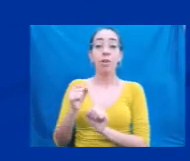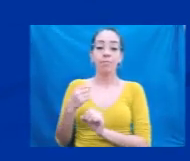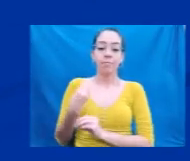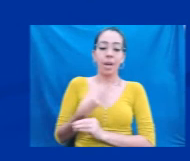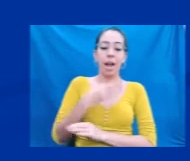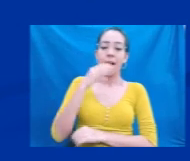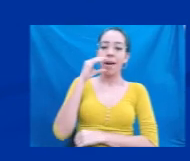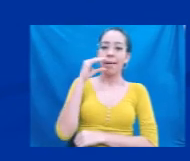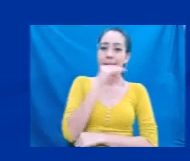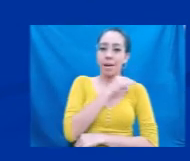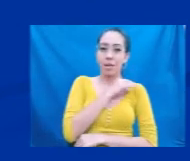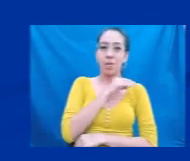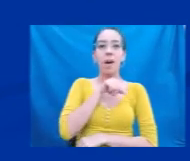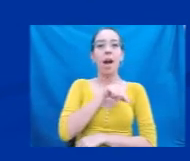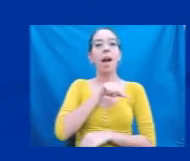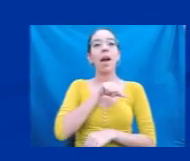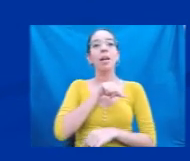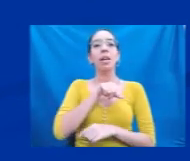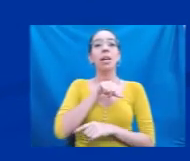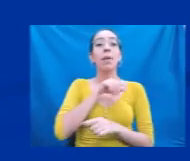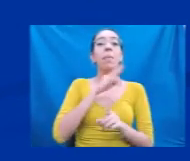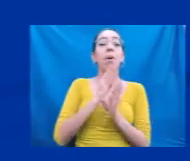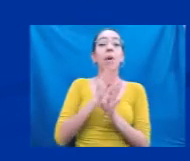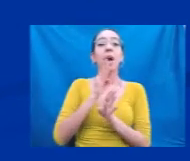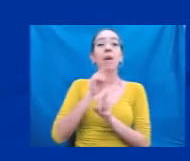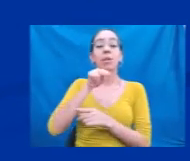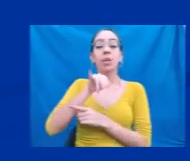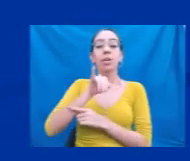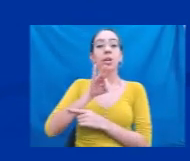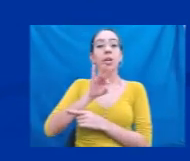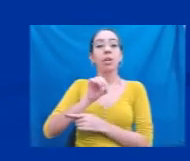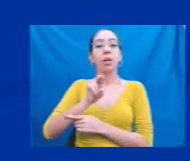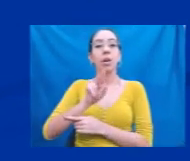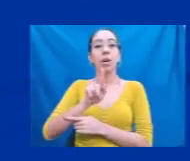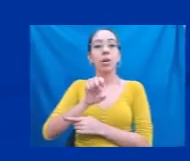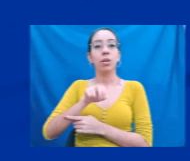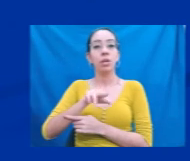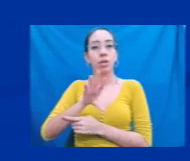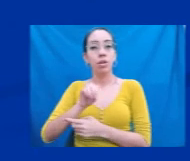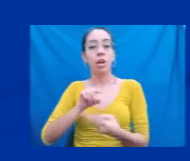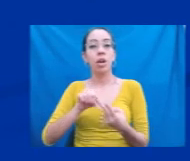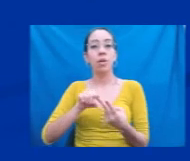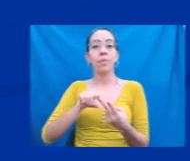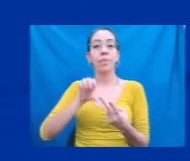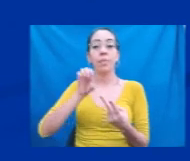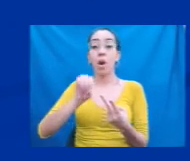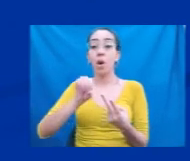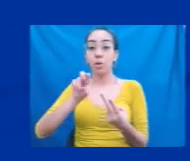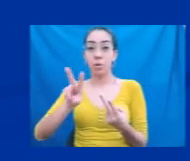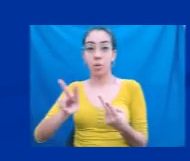né, que vai liberar nitrogênio, oxigênio e água. Eles se expandem porque são gases. A água, obviamente, na fase